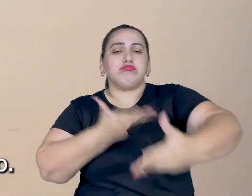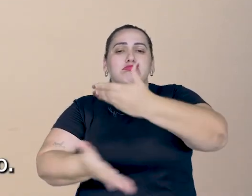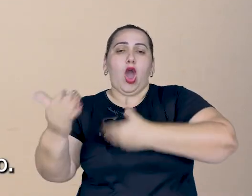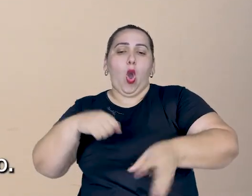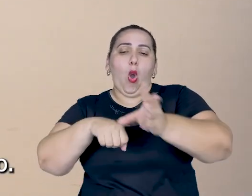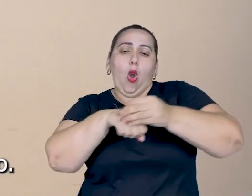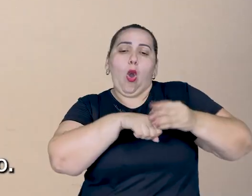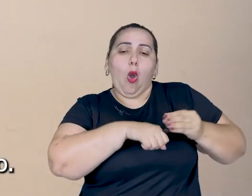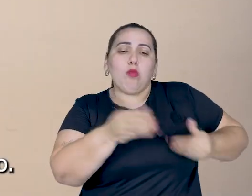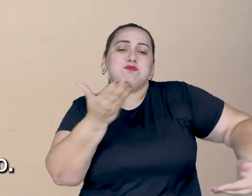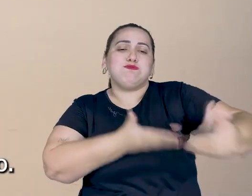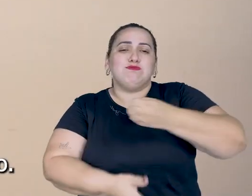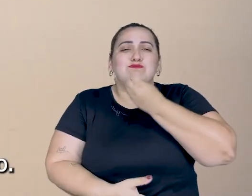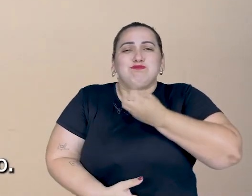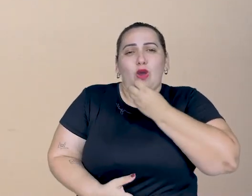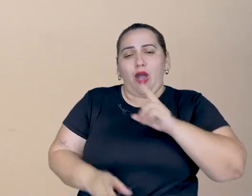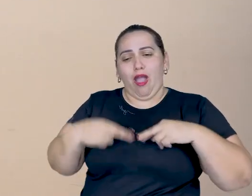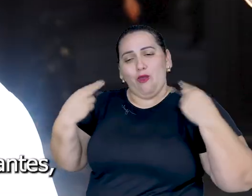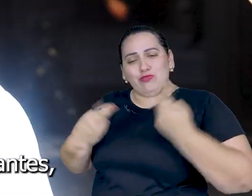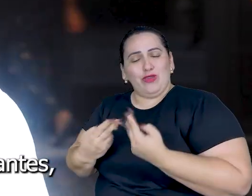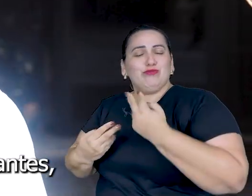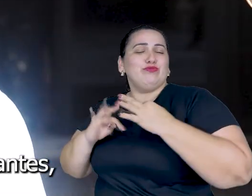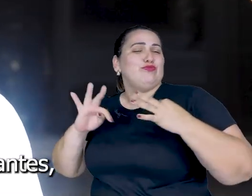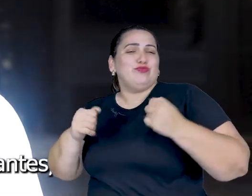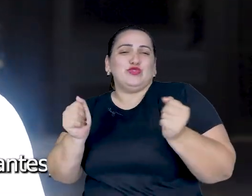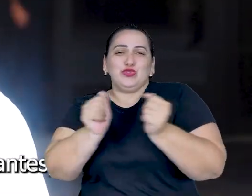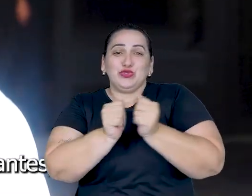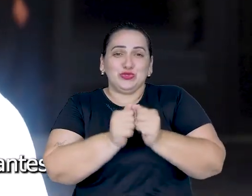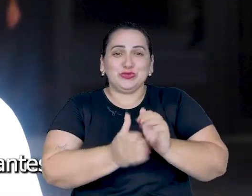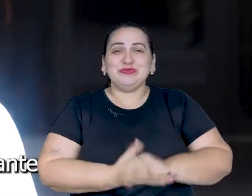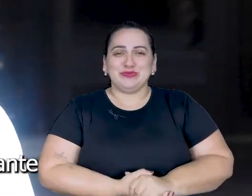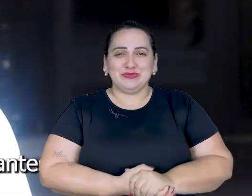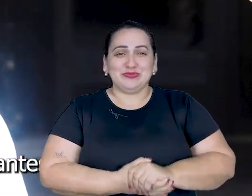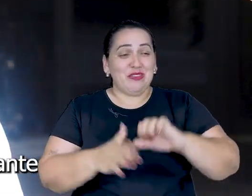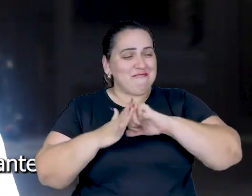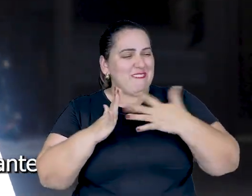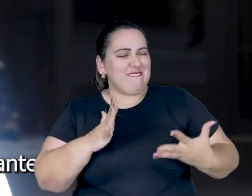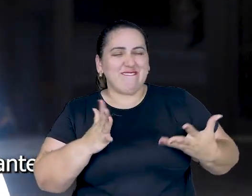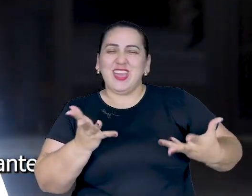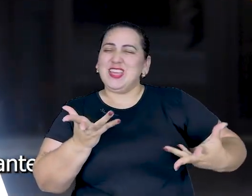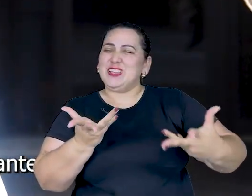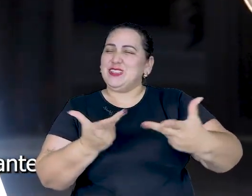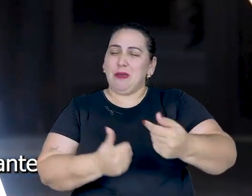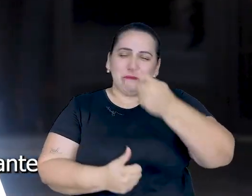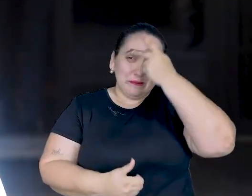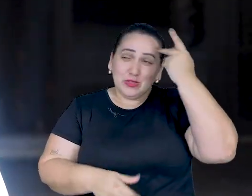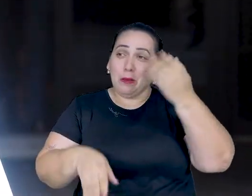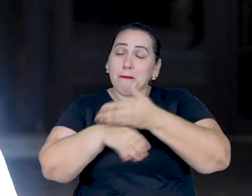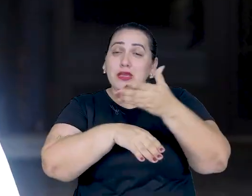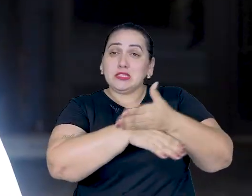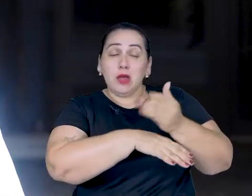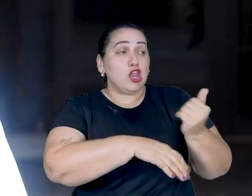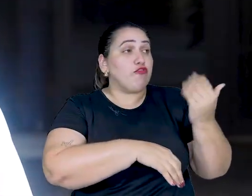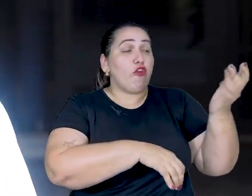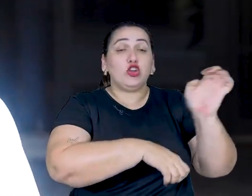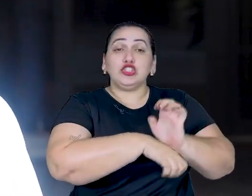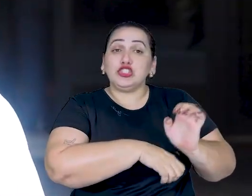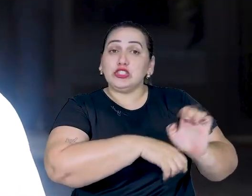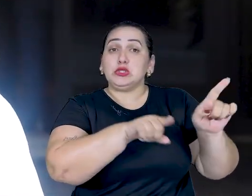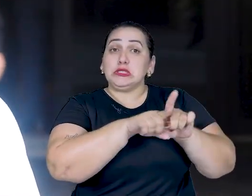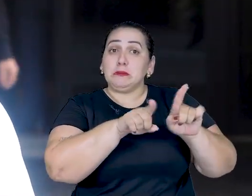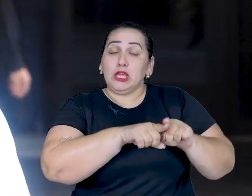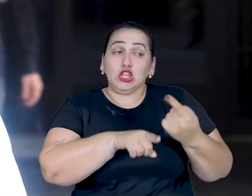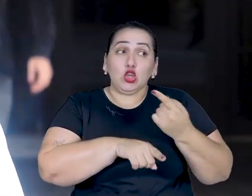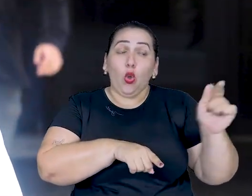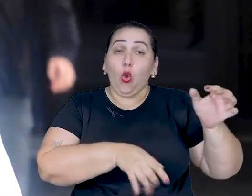como forma de compartilhar conhecimento. O evento, bem concorrido, com muitos participantes, inclusive